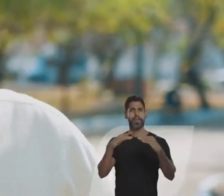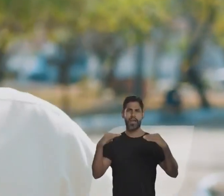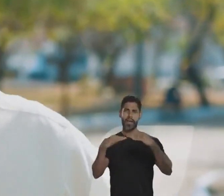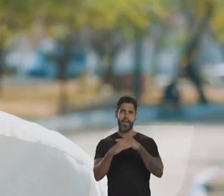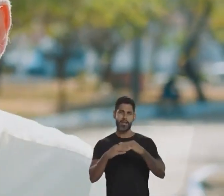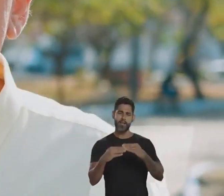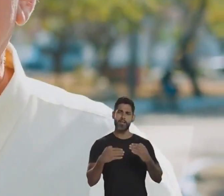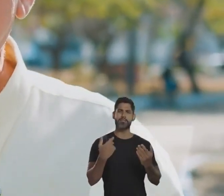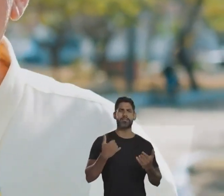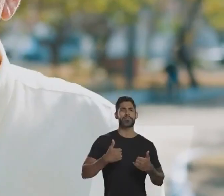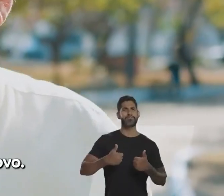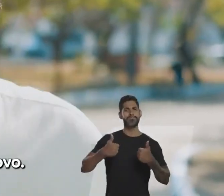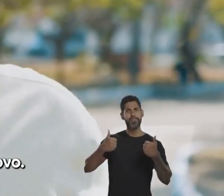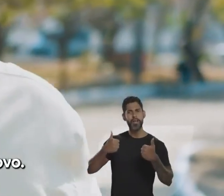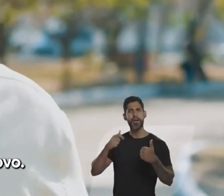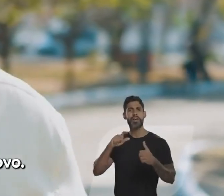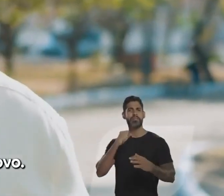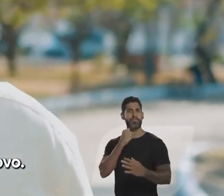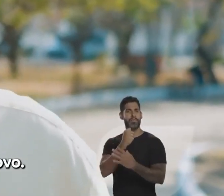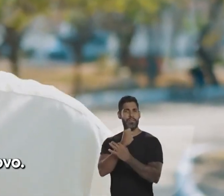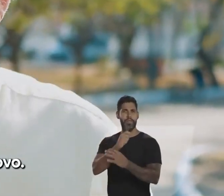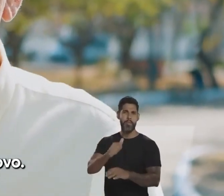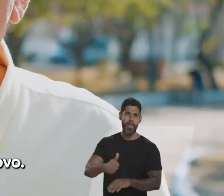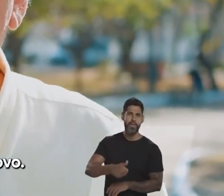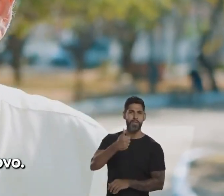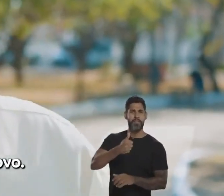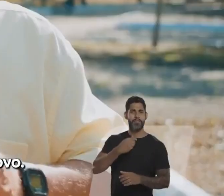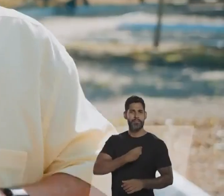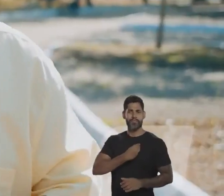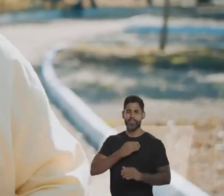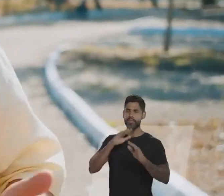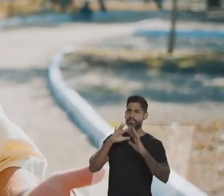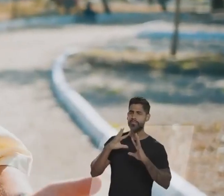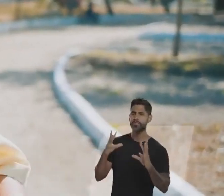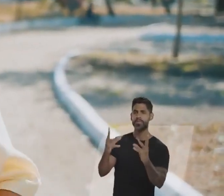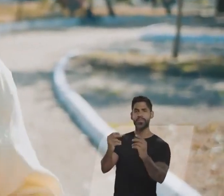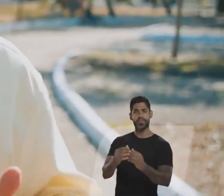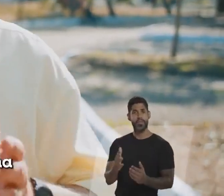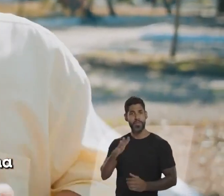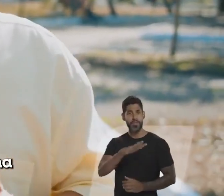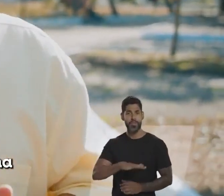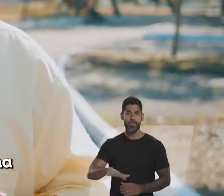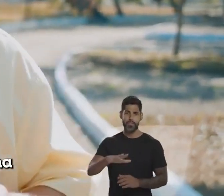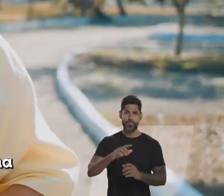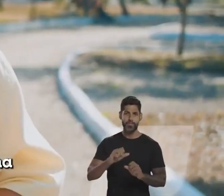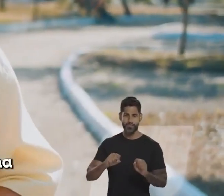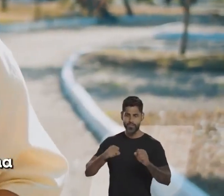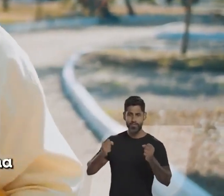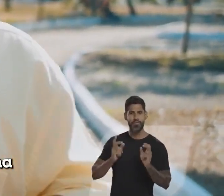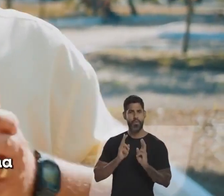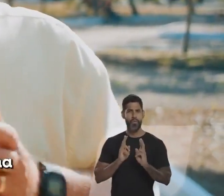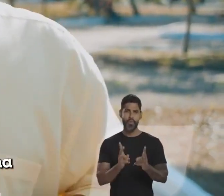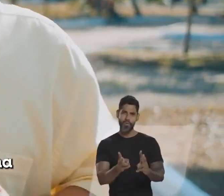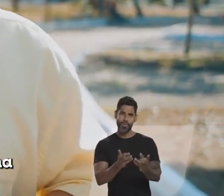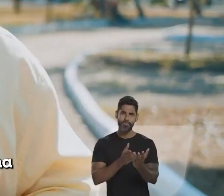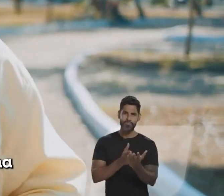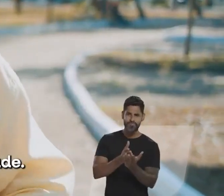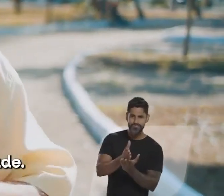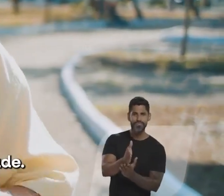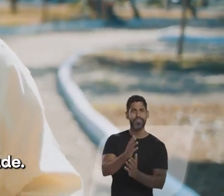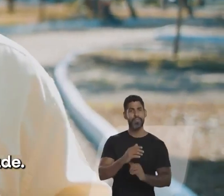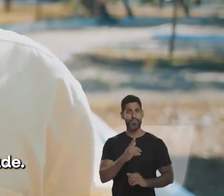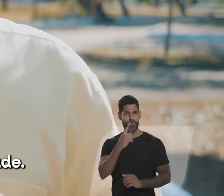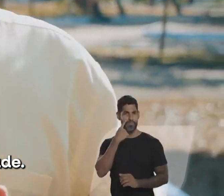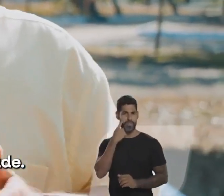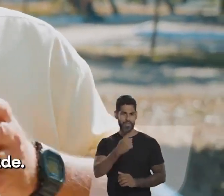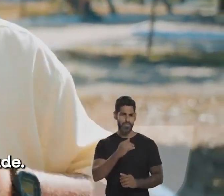transporte, segurança, melhorar a vida de nosso povo. Vamos em frente. O povo já viu o mar de lama